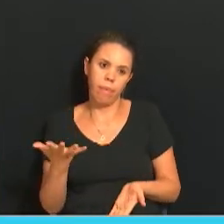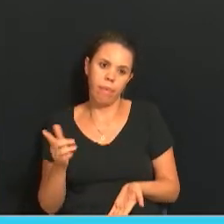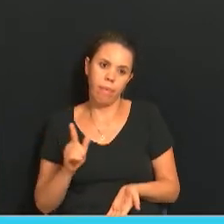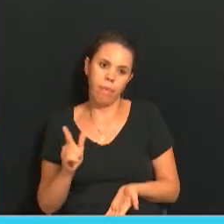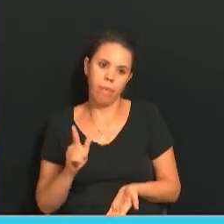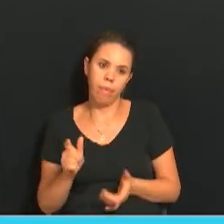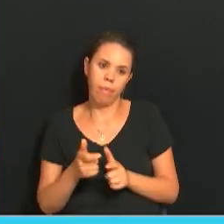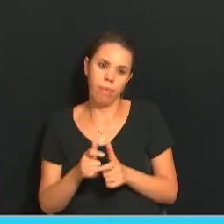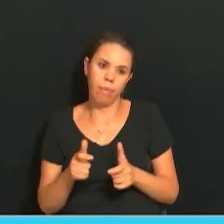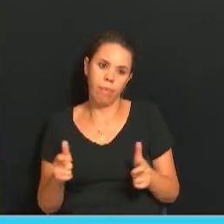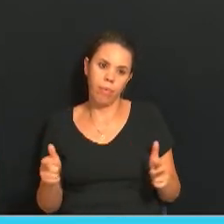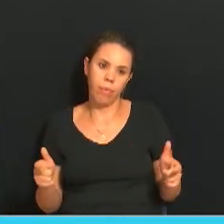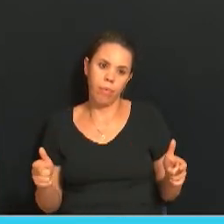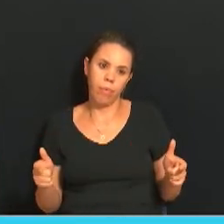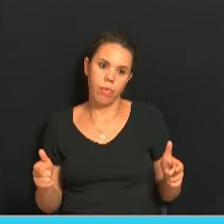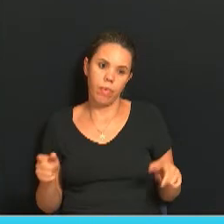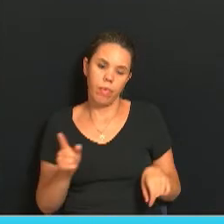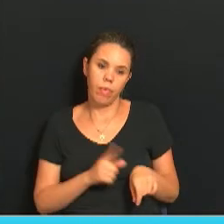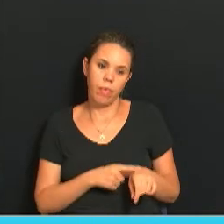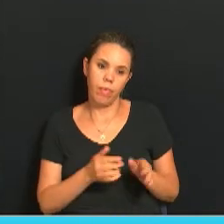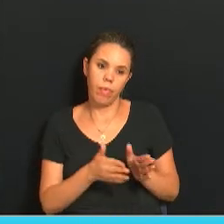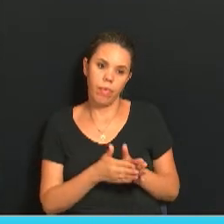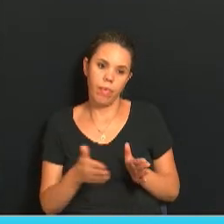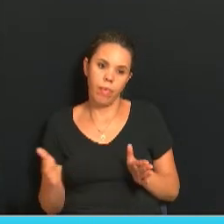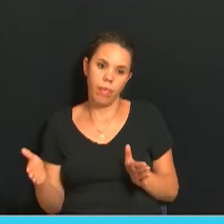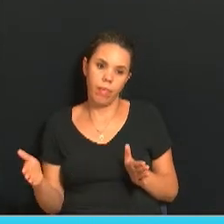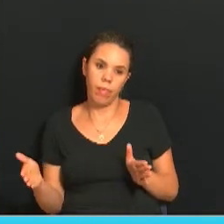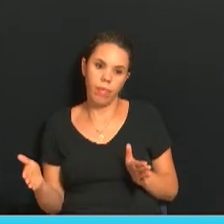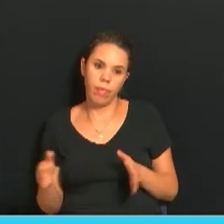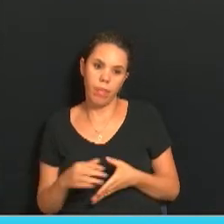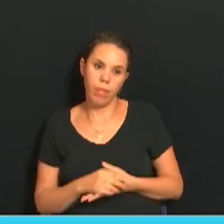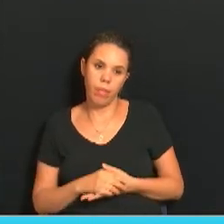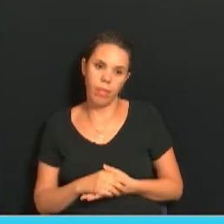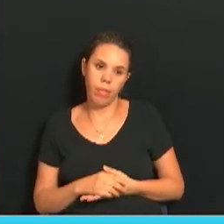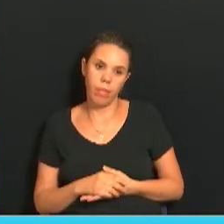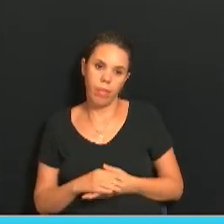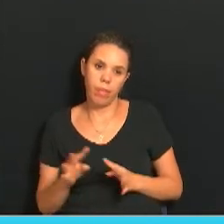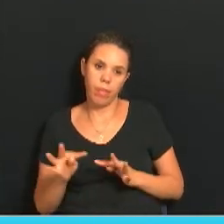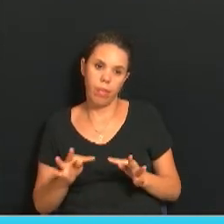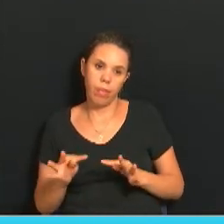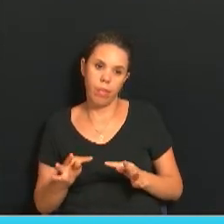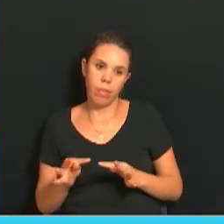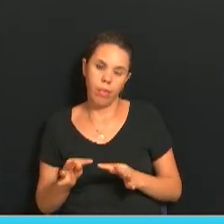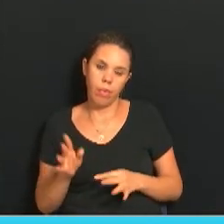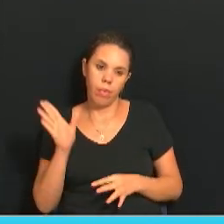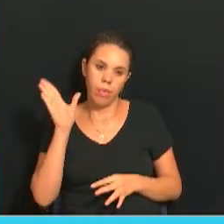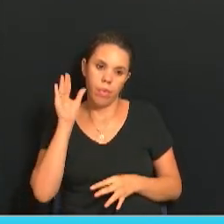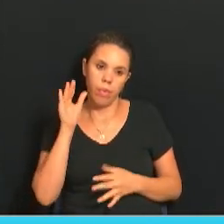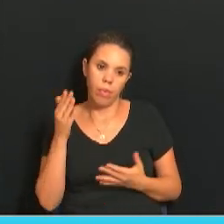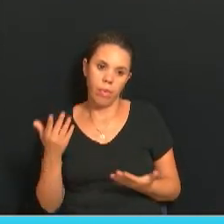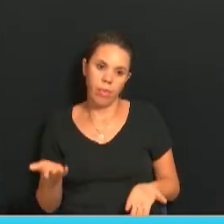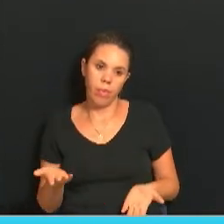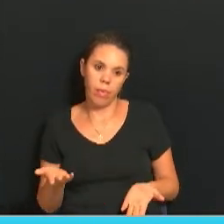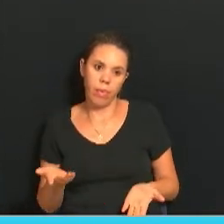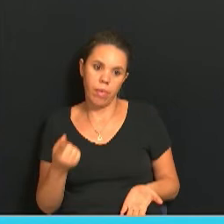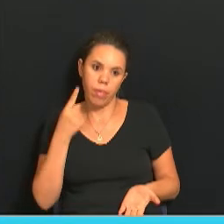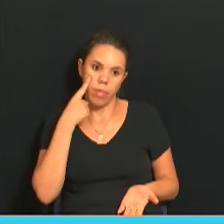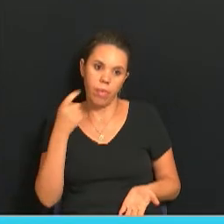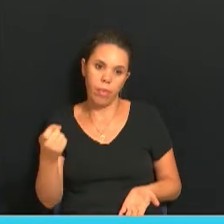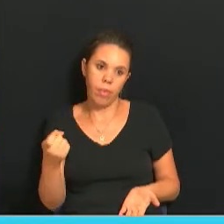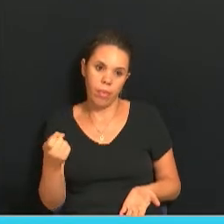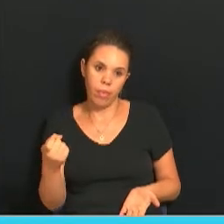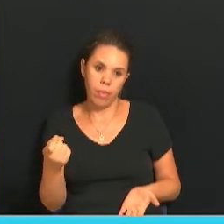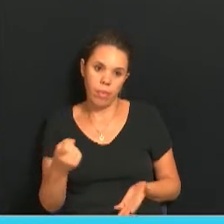obviamente, a gente aumenta o intervalo de tempo para tratar. É curioso, interessante também a